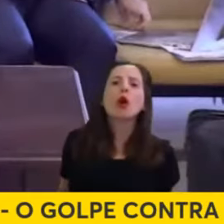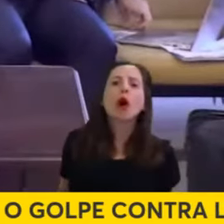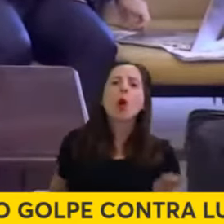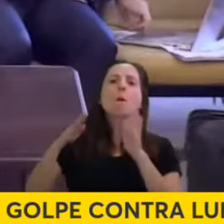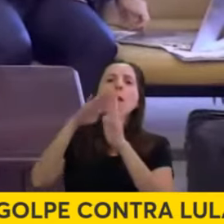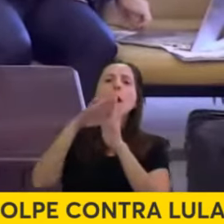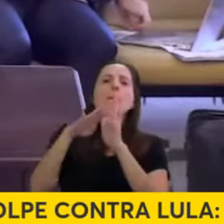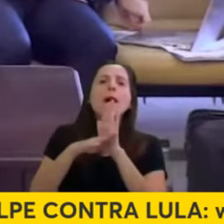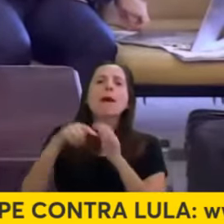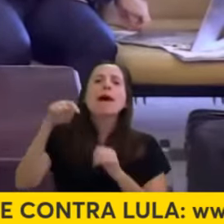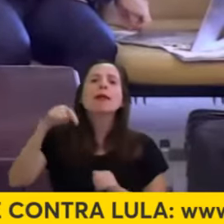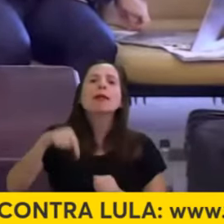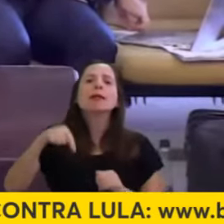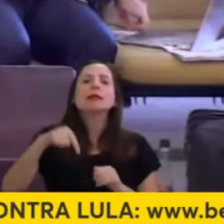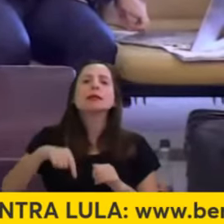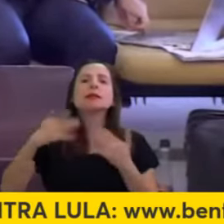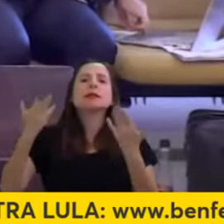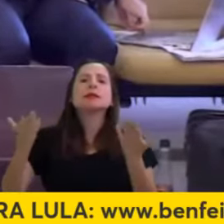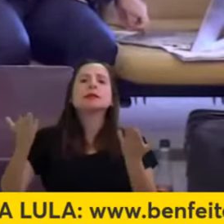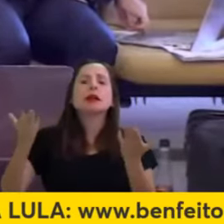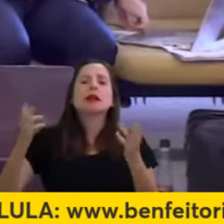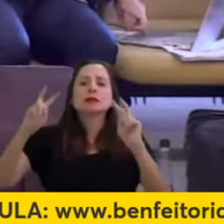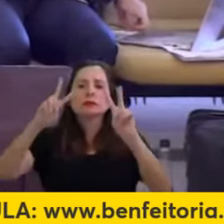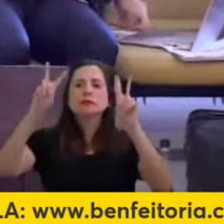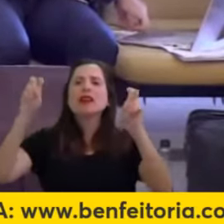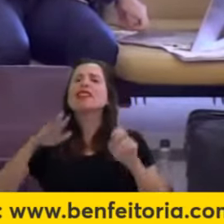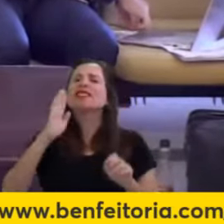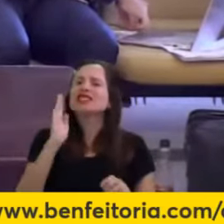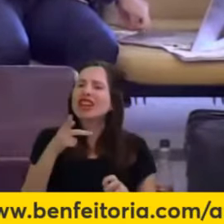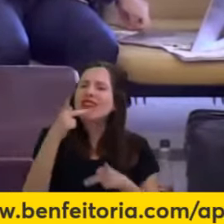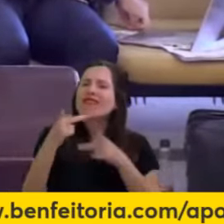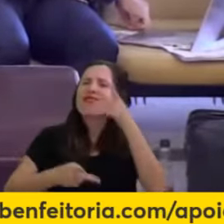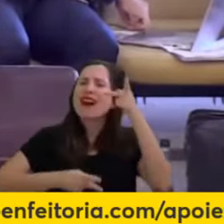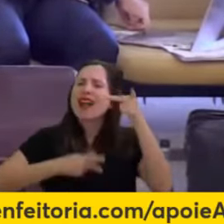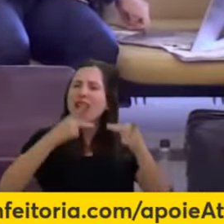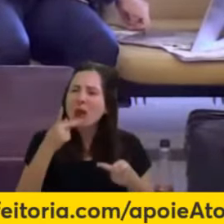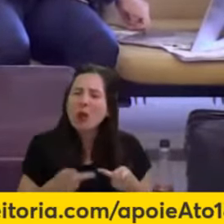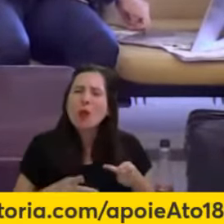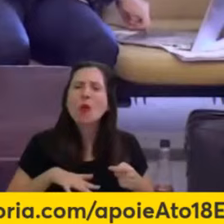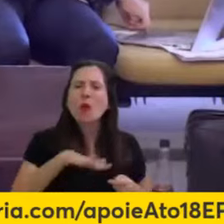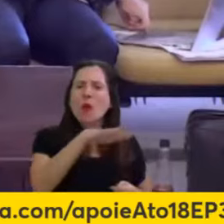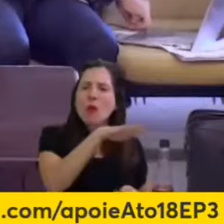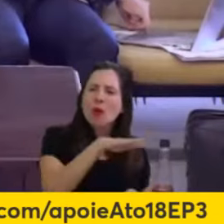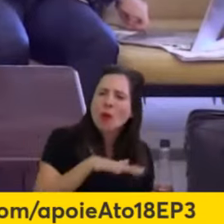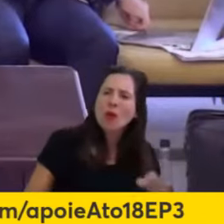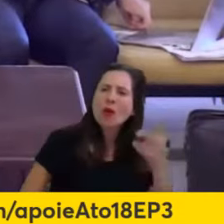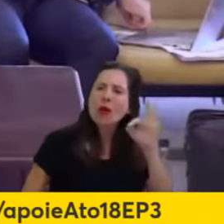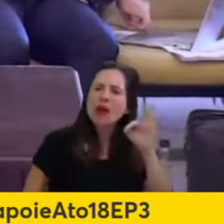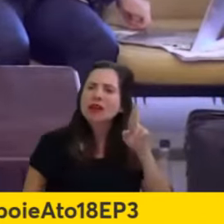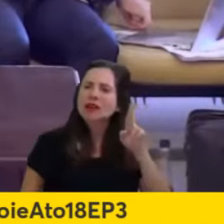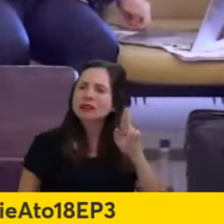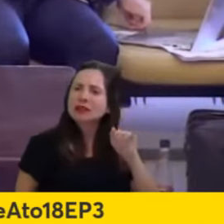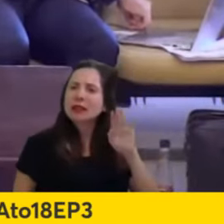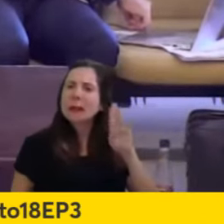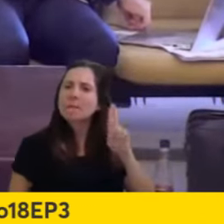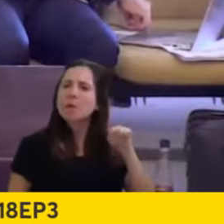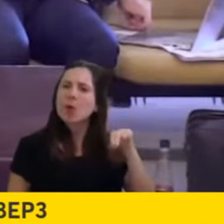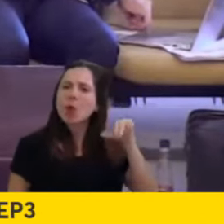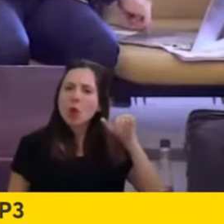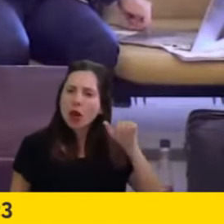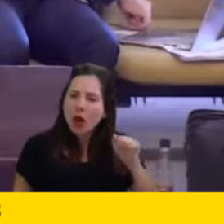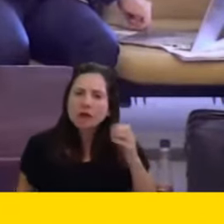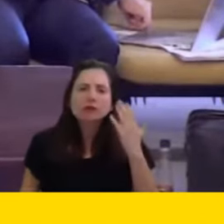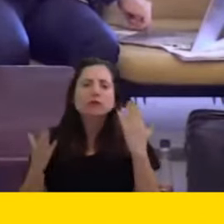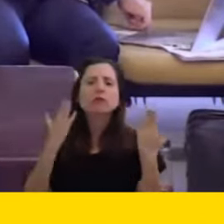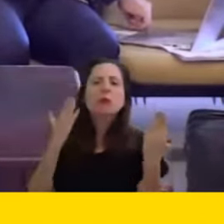eventual análise do abuso de poder muito se falou nas peças se falou na Tribuna se repetiu demasiadamente do parâmetro que